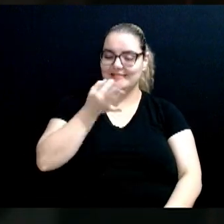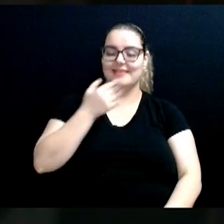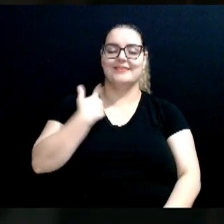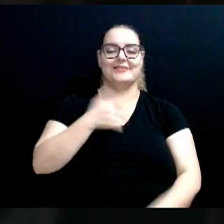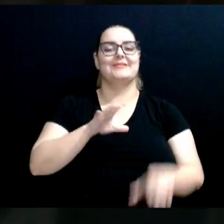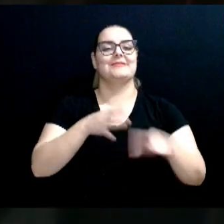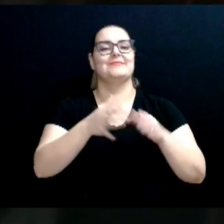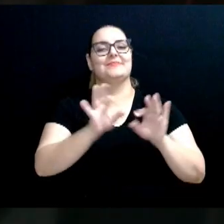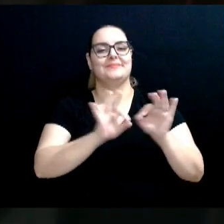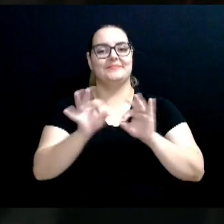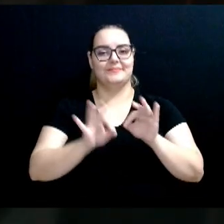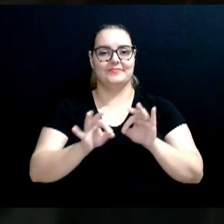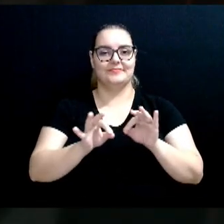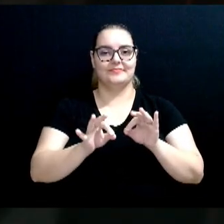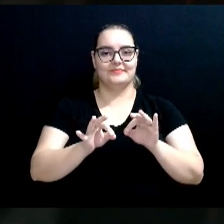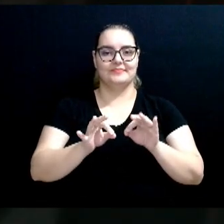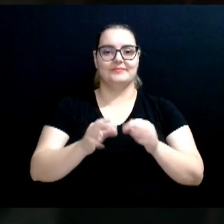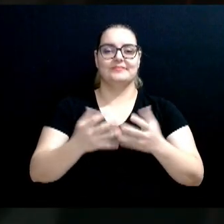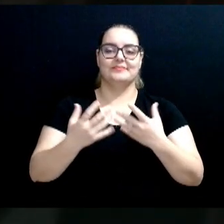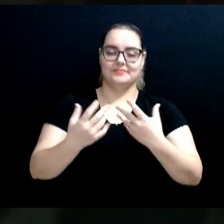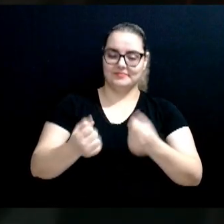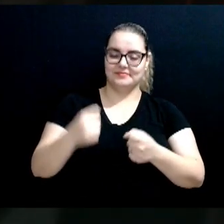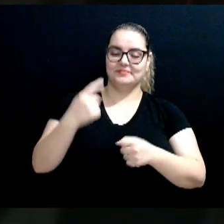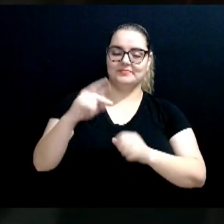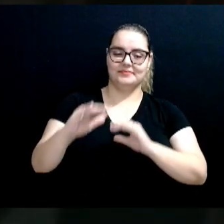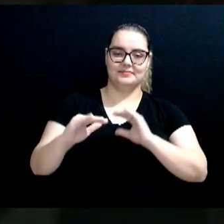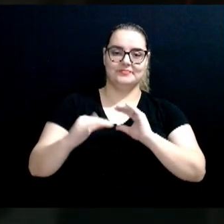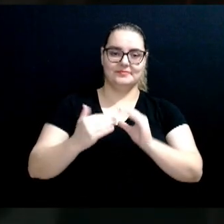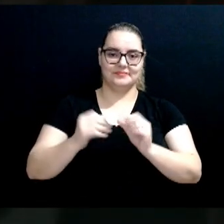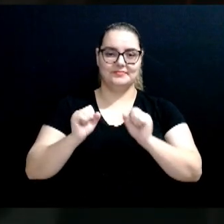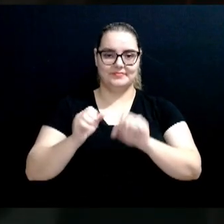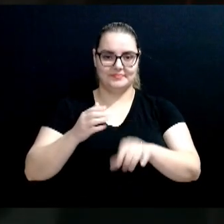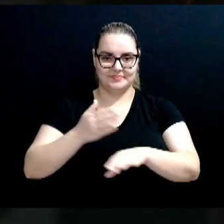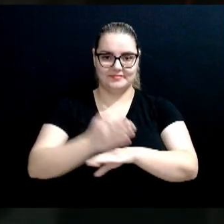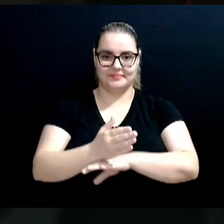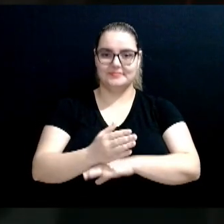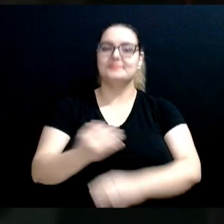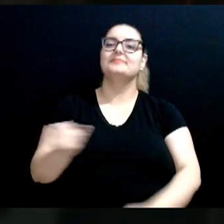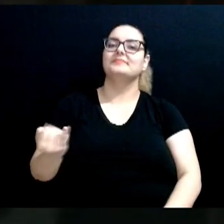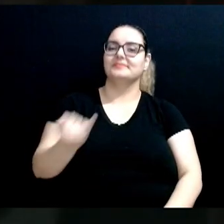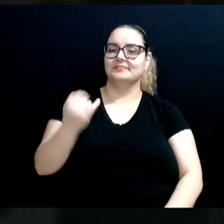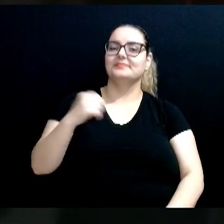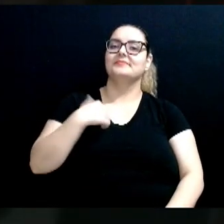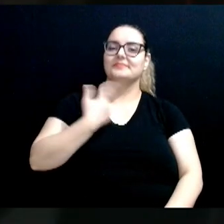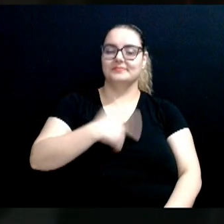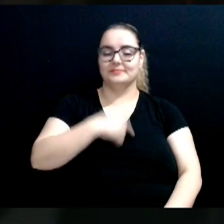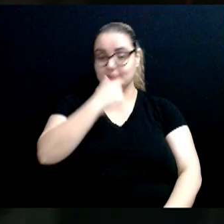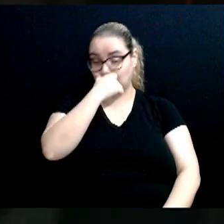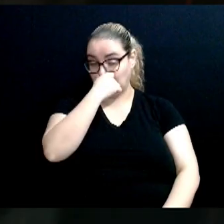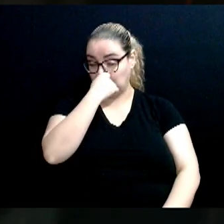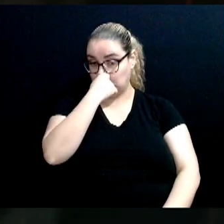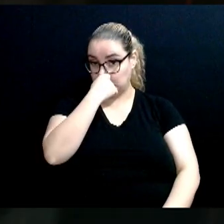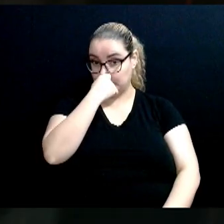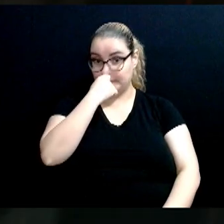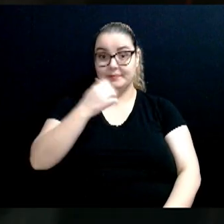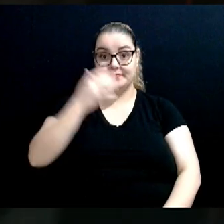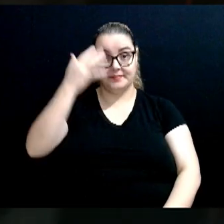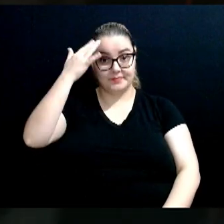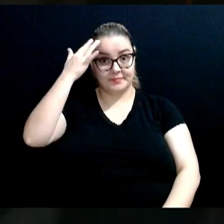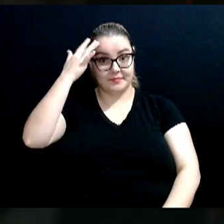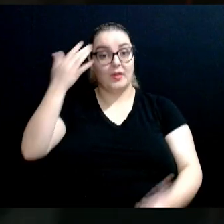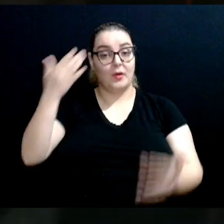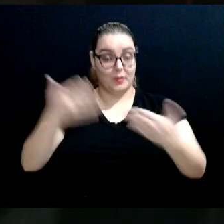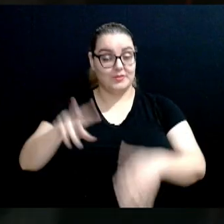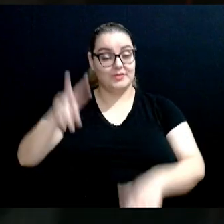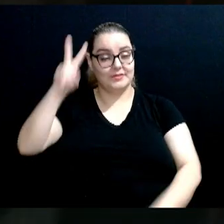postos para receber a sua mensagem, pode participar, sua participação é muito importante pra gente. Vamos lá, manhã de segunda-feira, inverno, sei que você tá com preguiça,